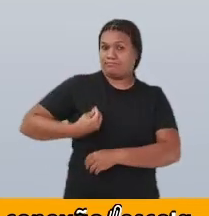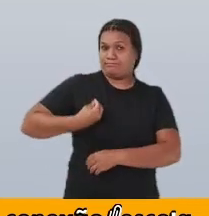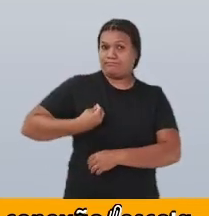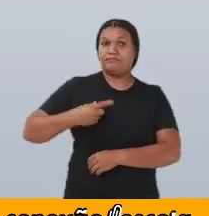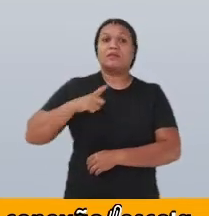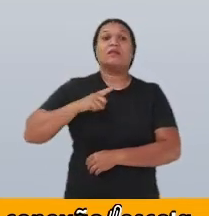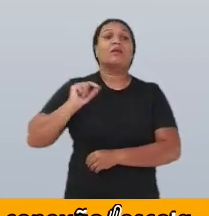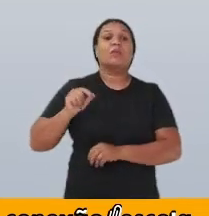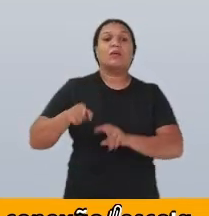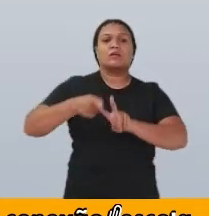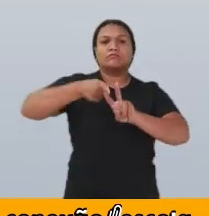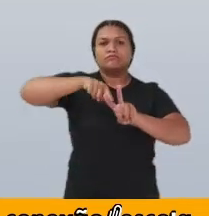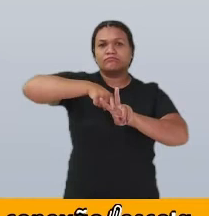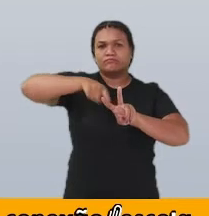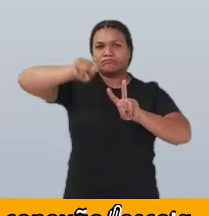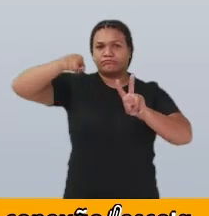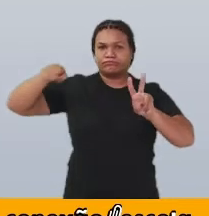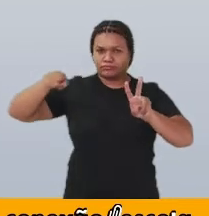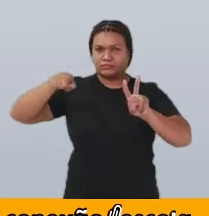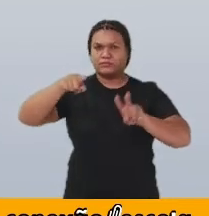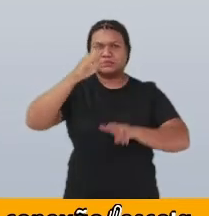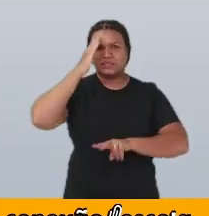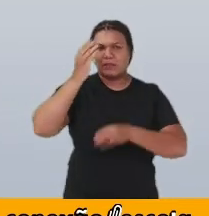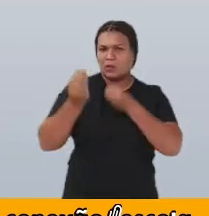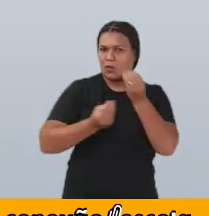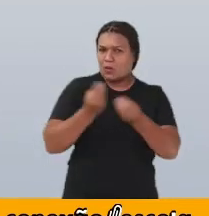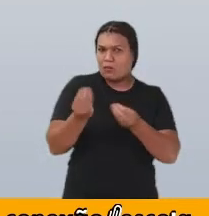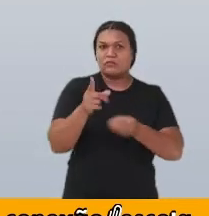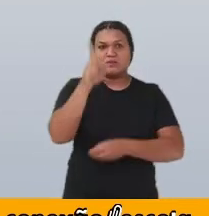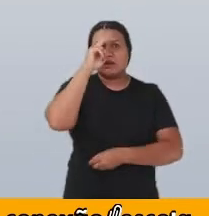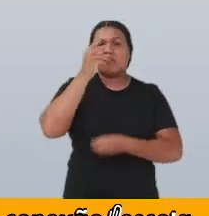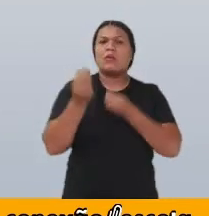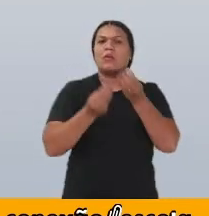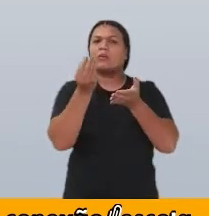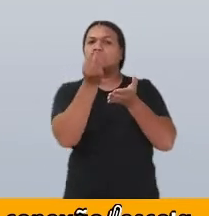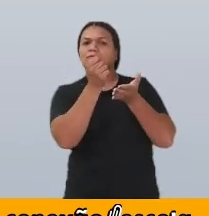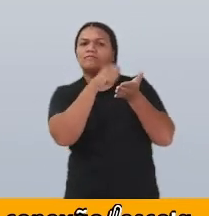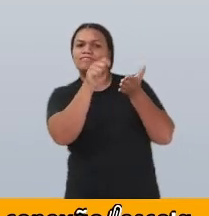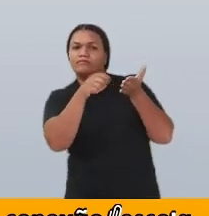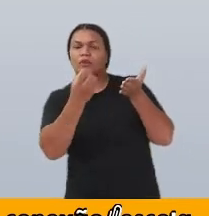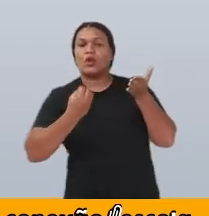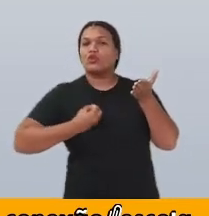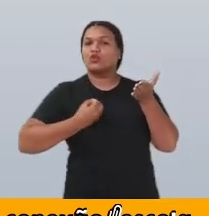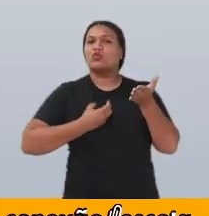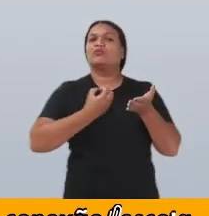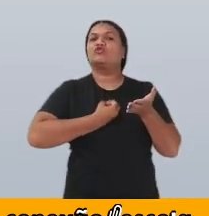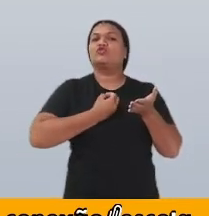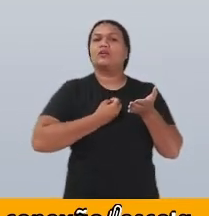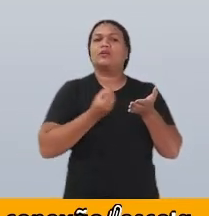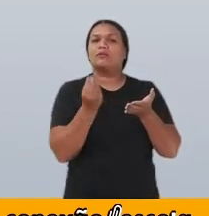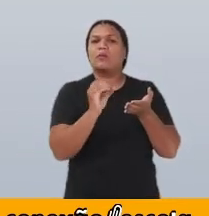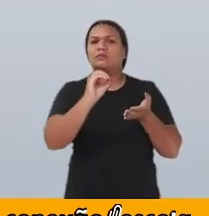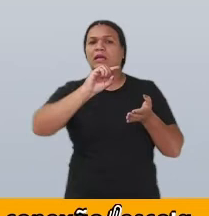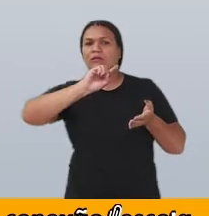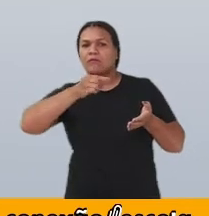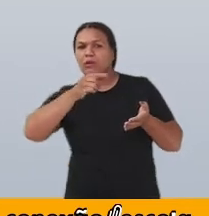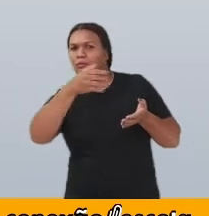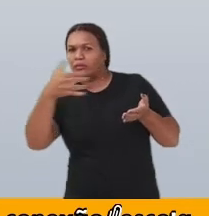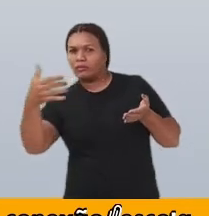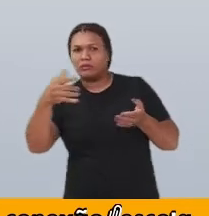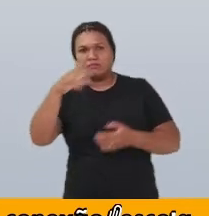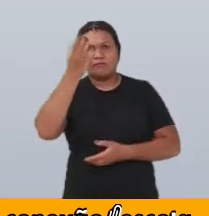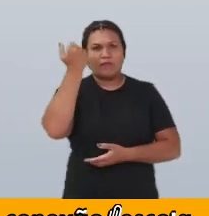a potenciação e a radiciação? Lembra como escrever um número fracionário na forma decimal?